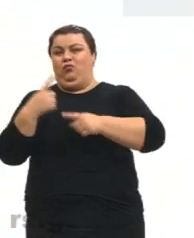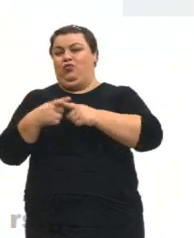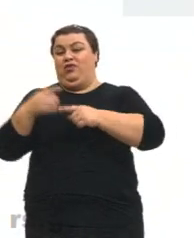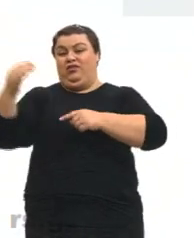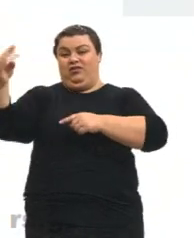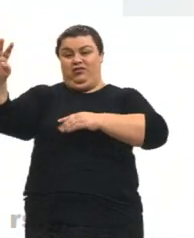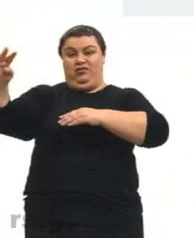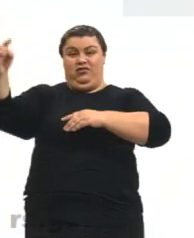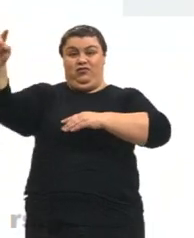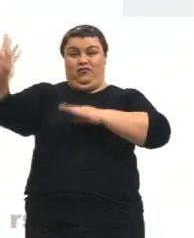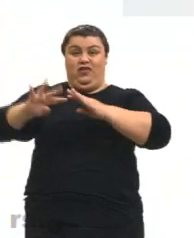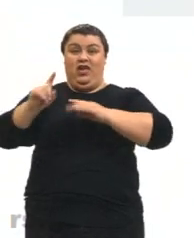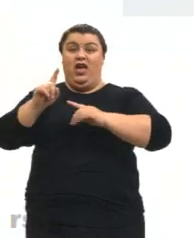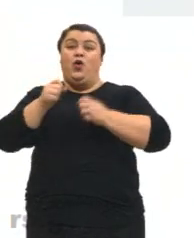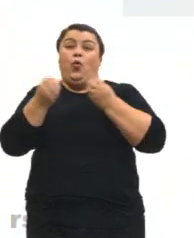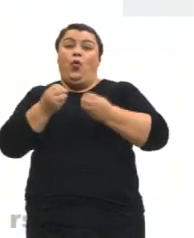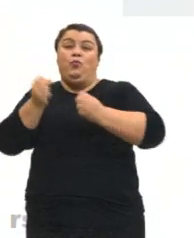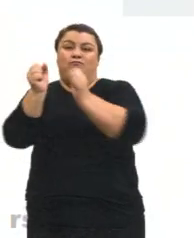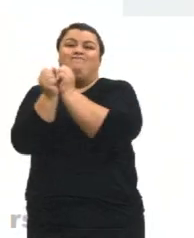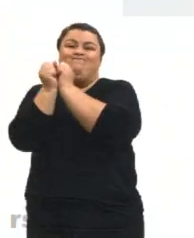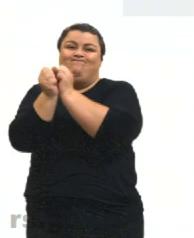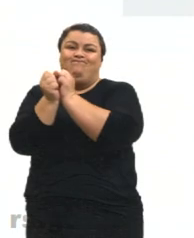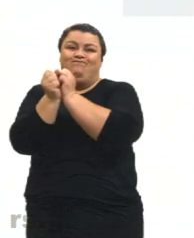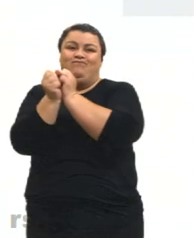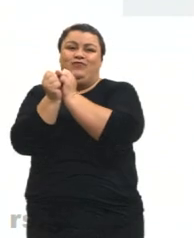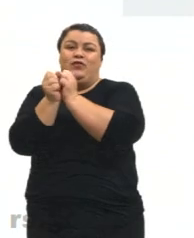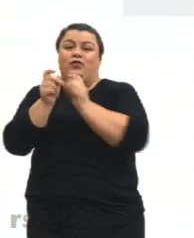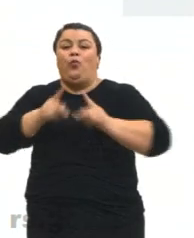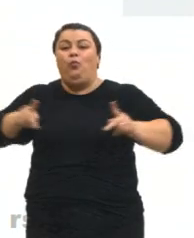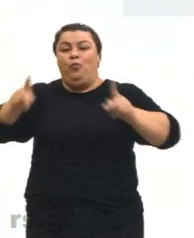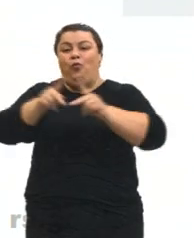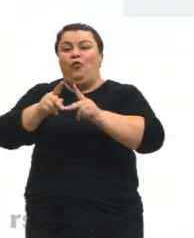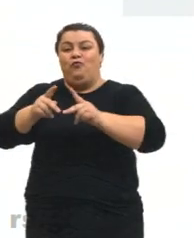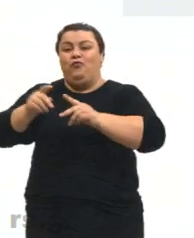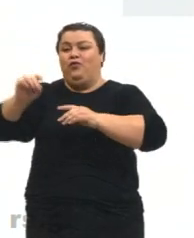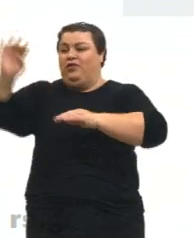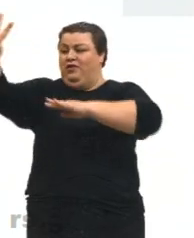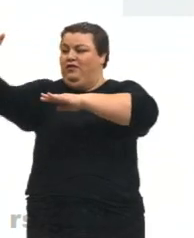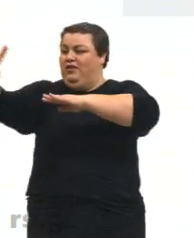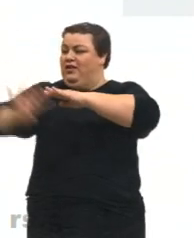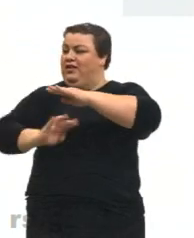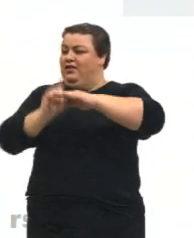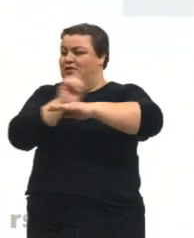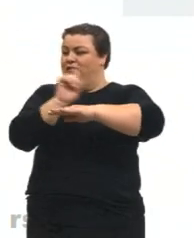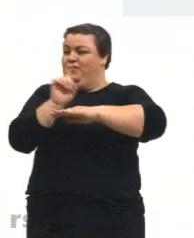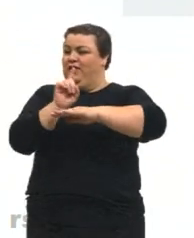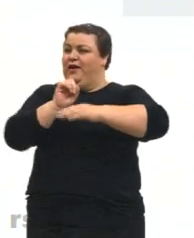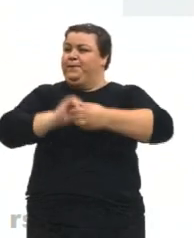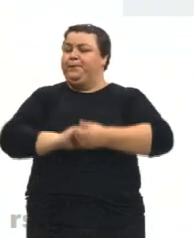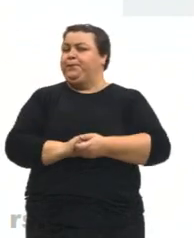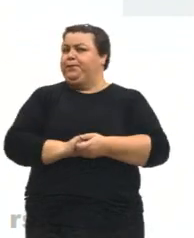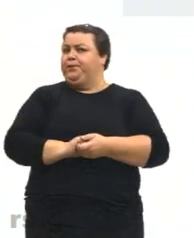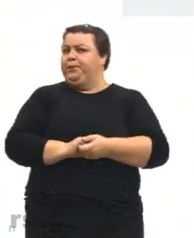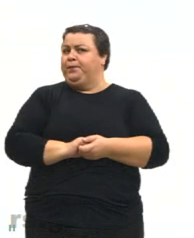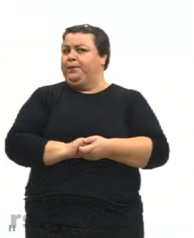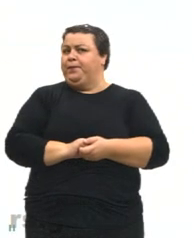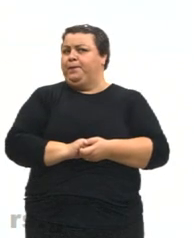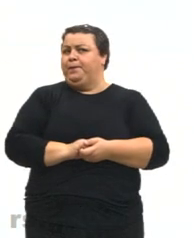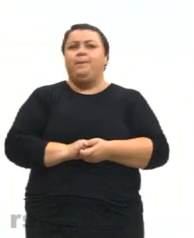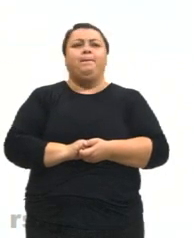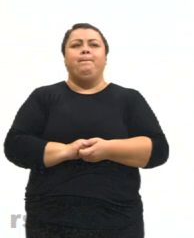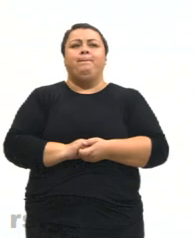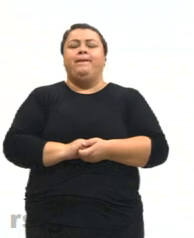sabe que vem um número significativo de pessoas da África e que elas vão influenciar também né a nossa língua portuguesa